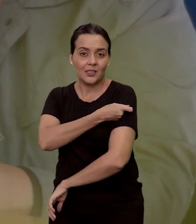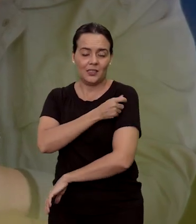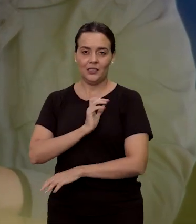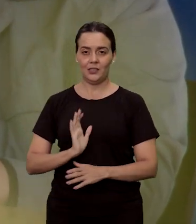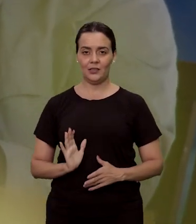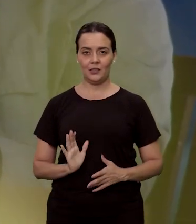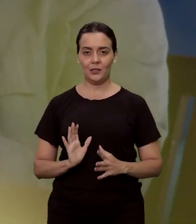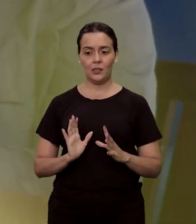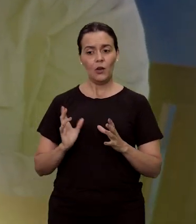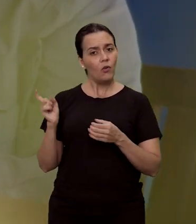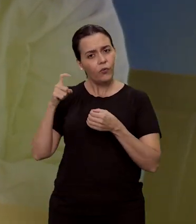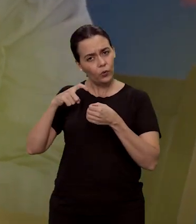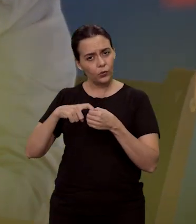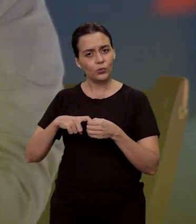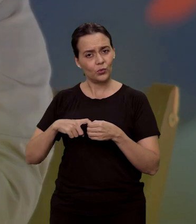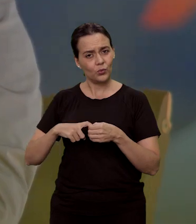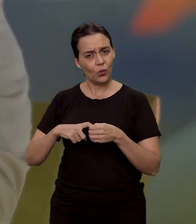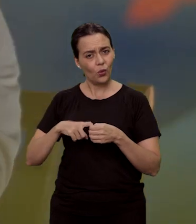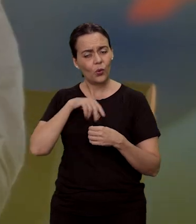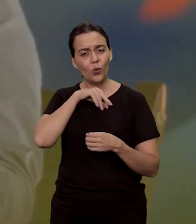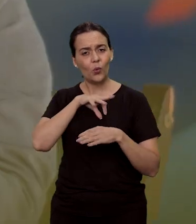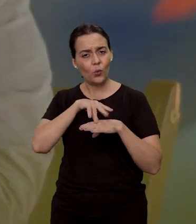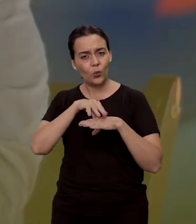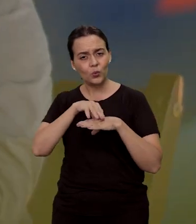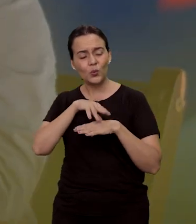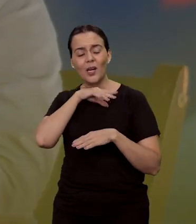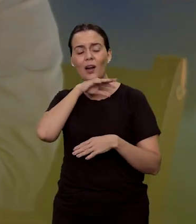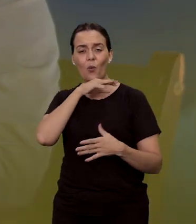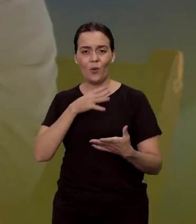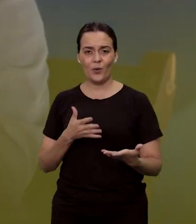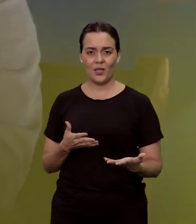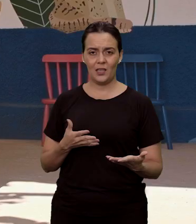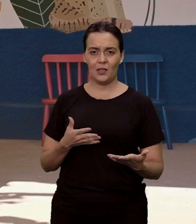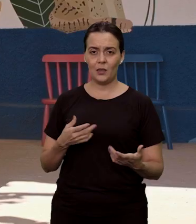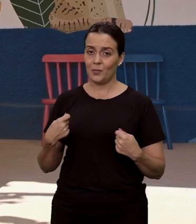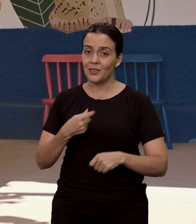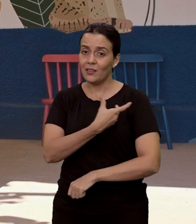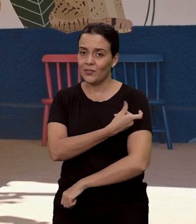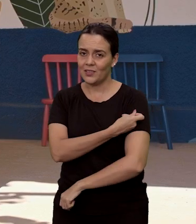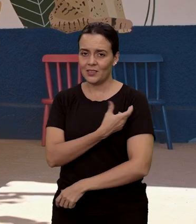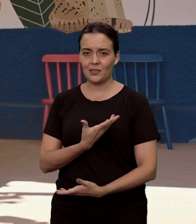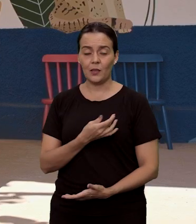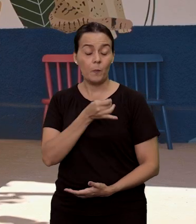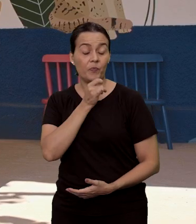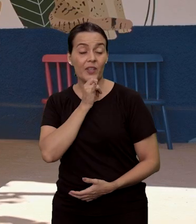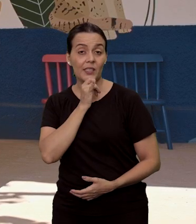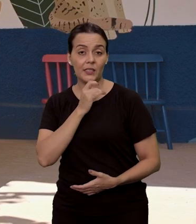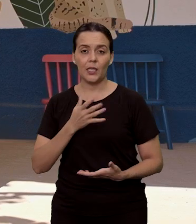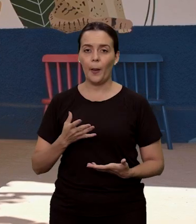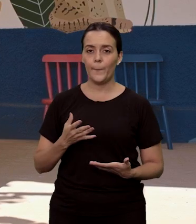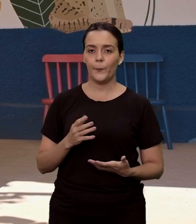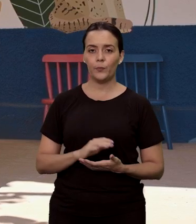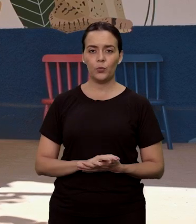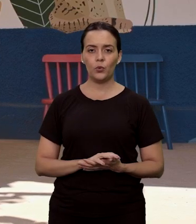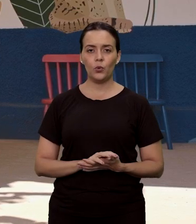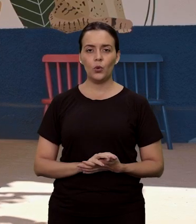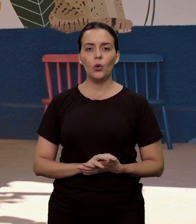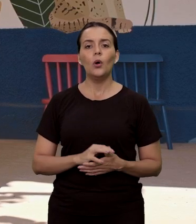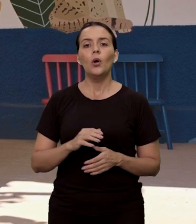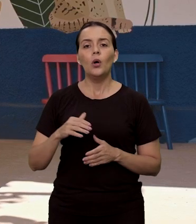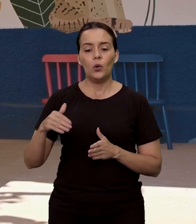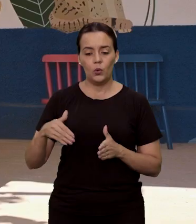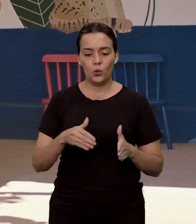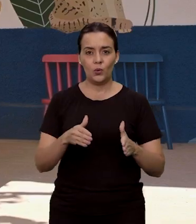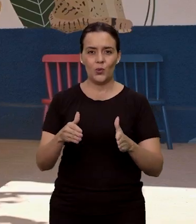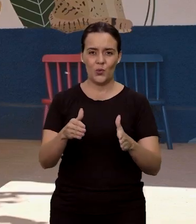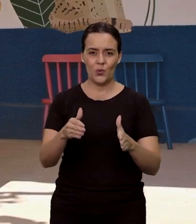Coisas que voltaram a acontecer e que não eram para estar acontecendo. Veja o que aconteceu, por exemplo, com o Rio